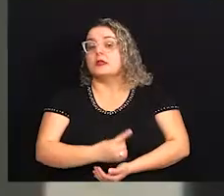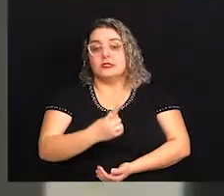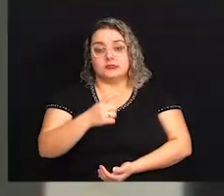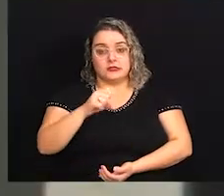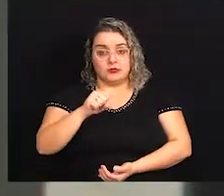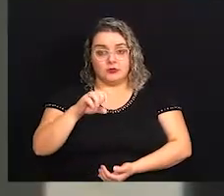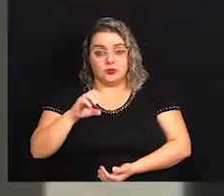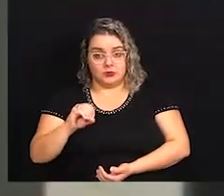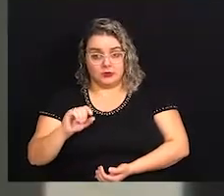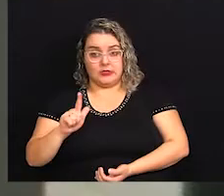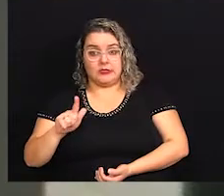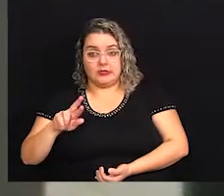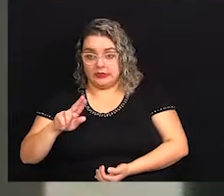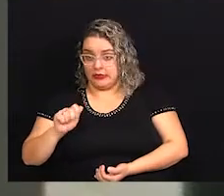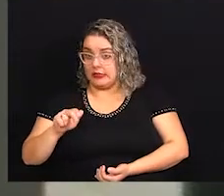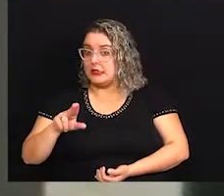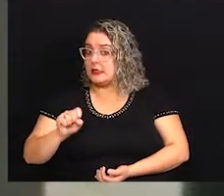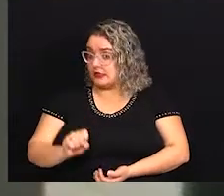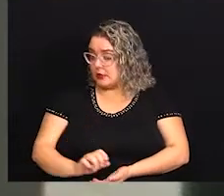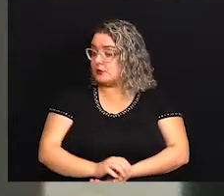Forno 180 graus.